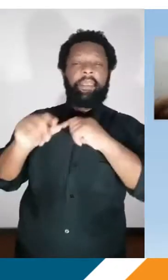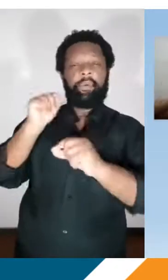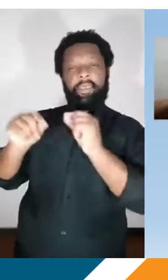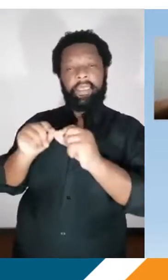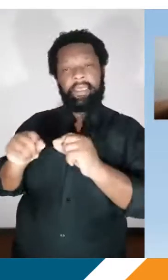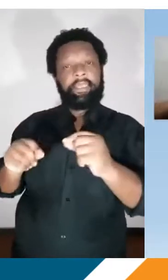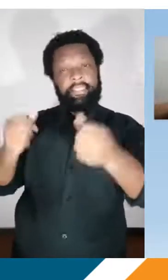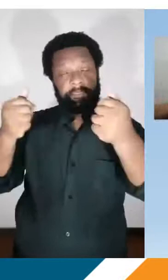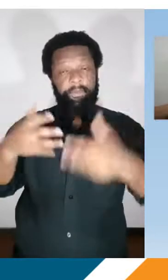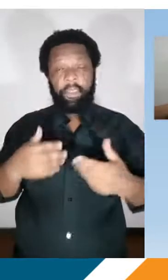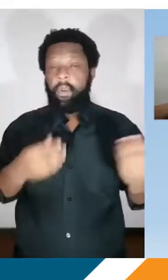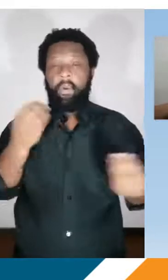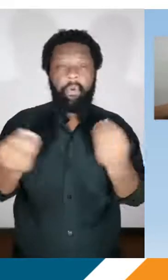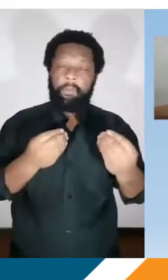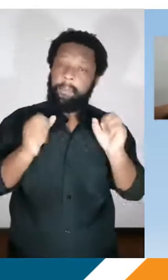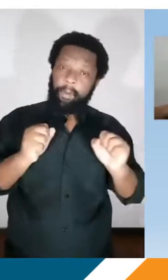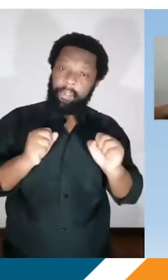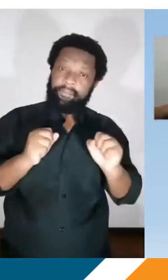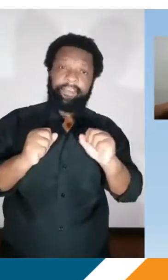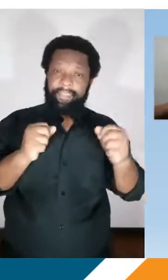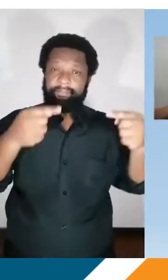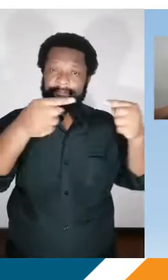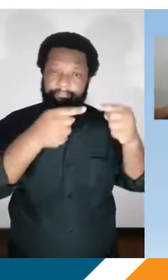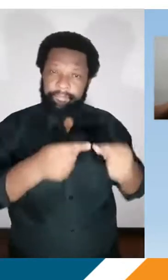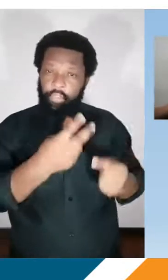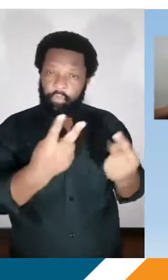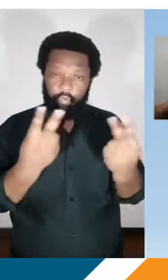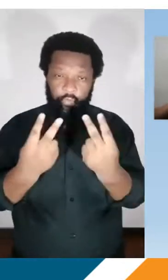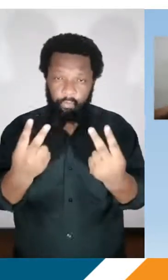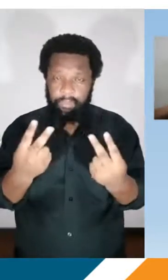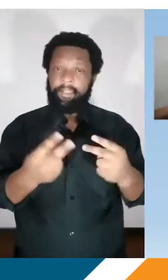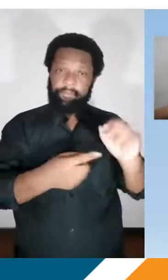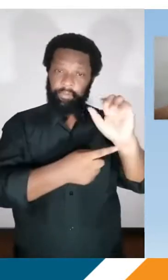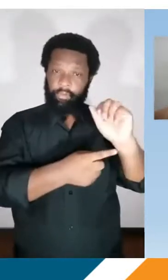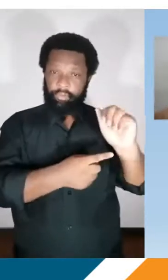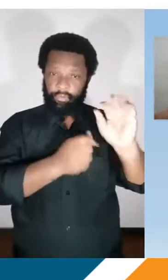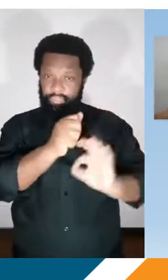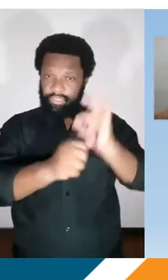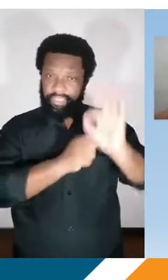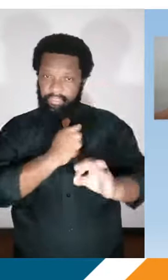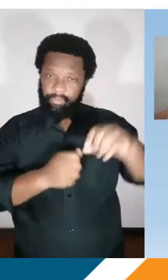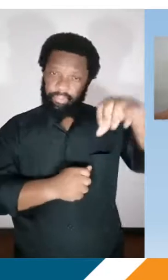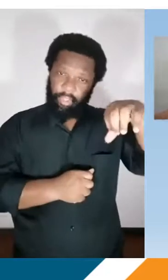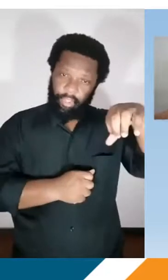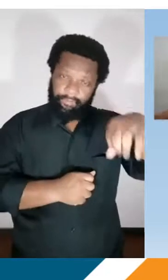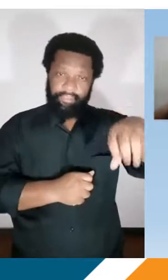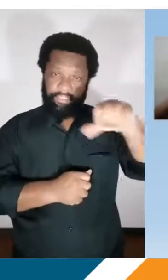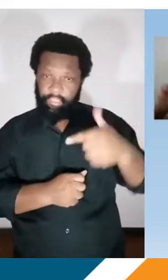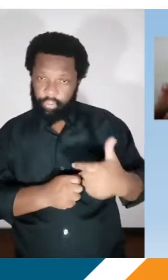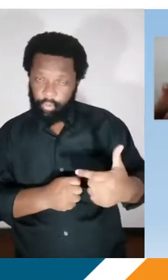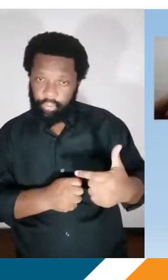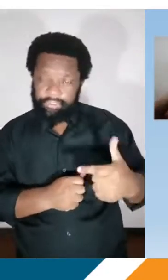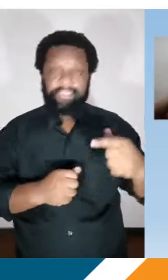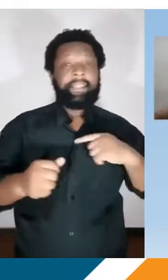gente, ele fala aqui como é possível observar ligações duplas presentes nos átomos 9 e 12 afetam o formato